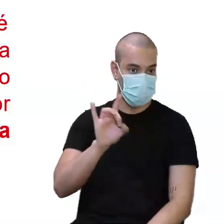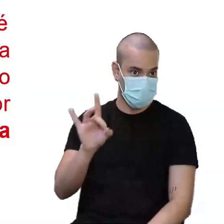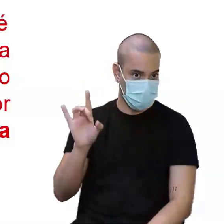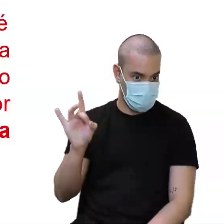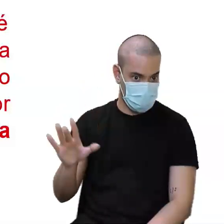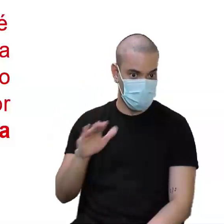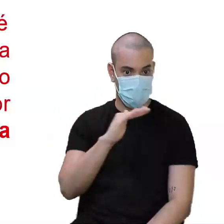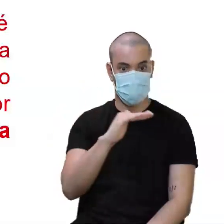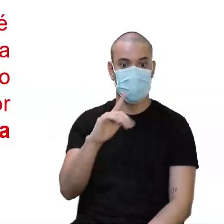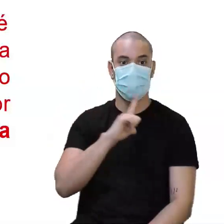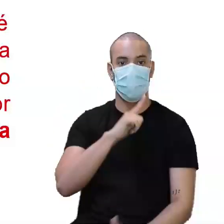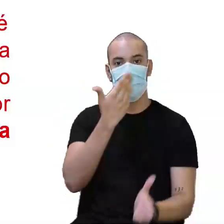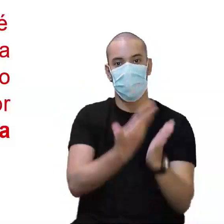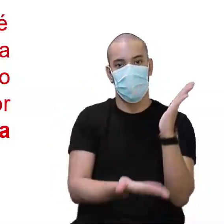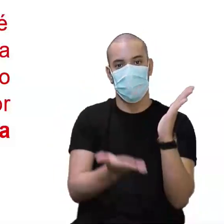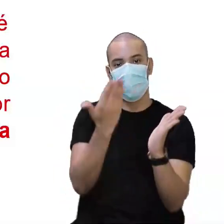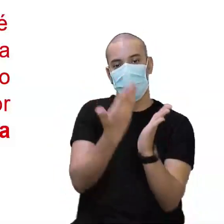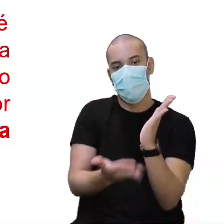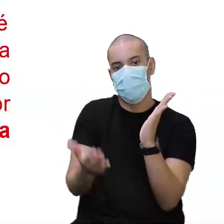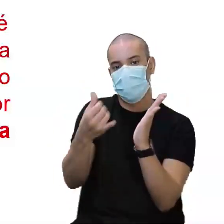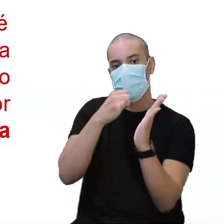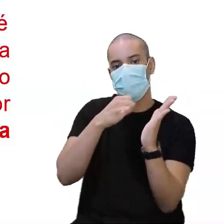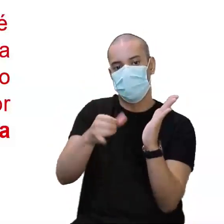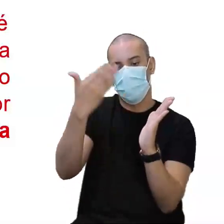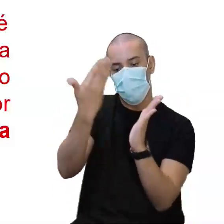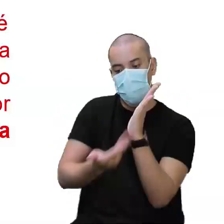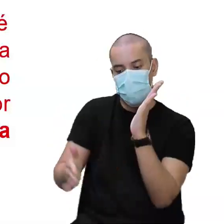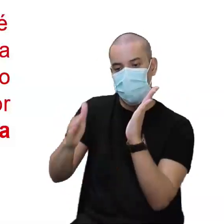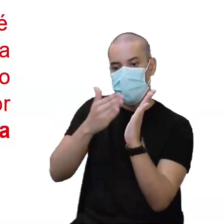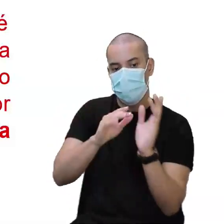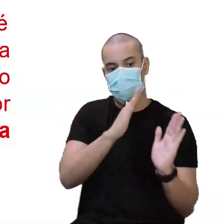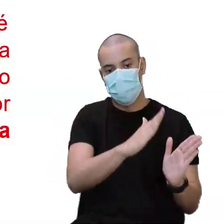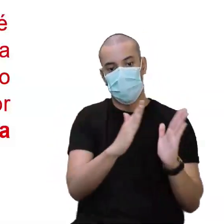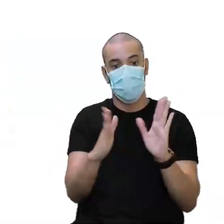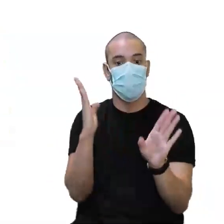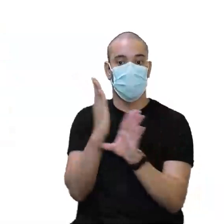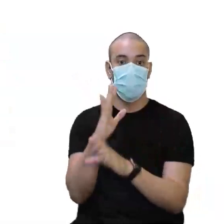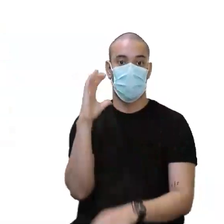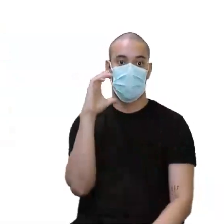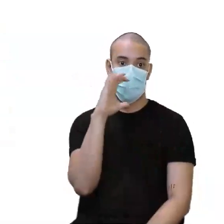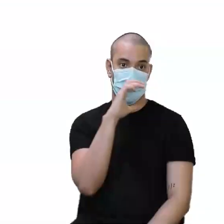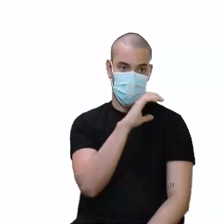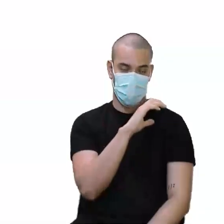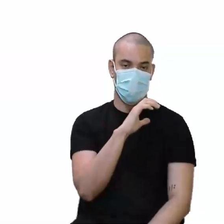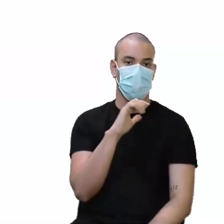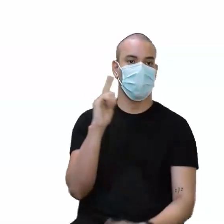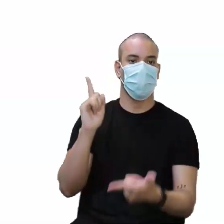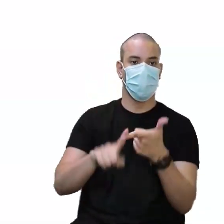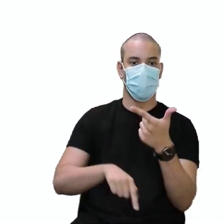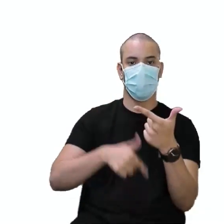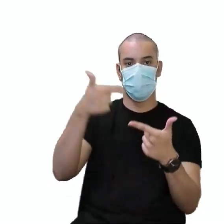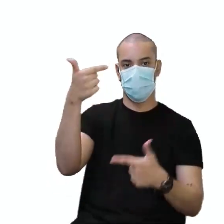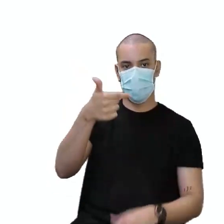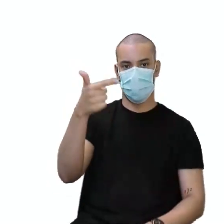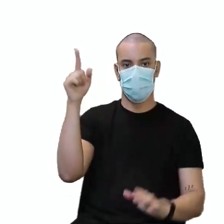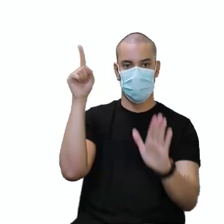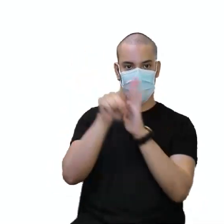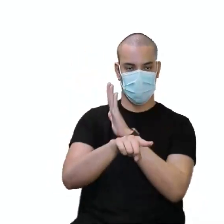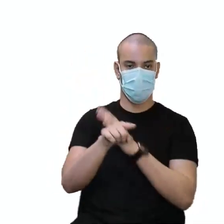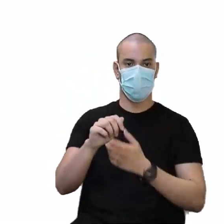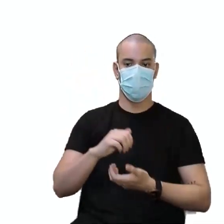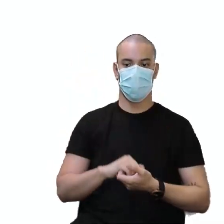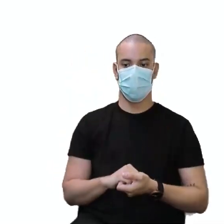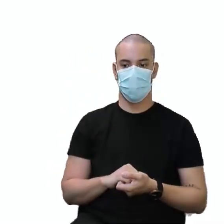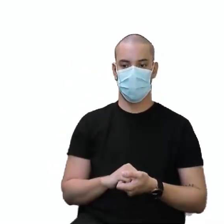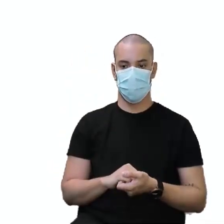nível, então a perda da parte de energia pela forma de calor, né? Vamos seguindo? Questão